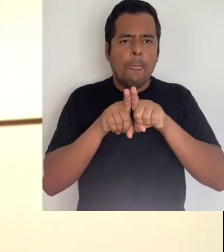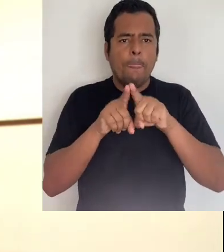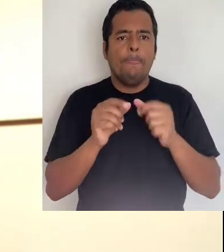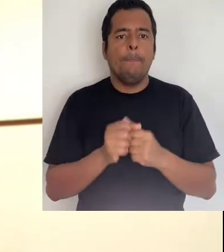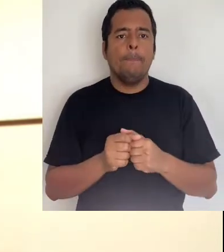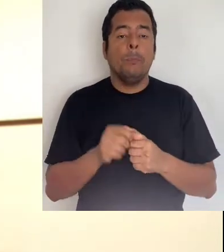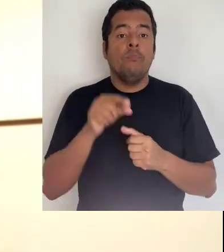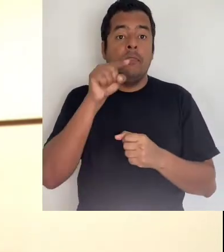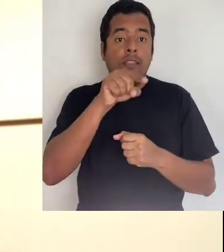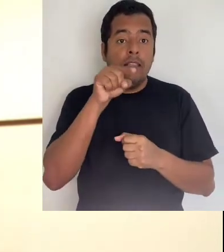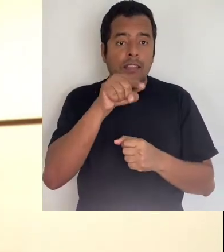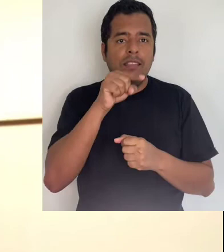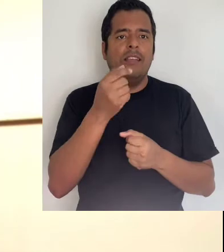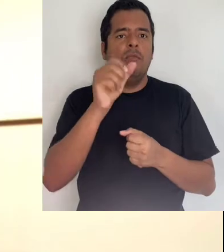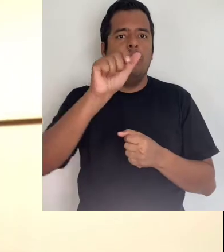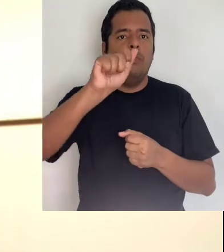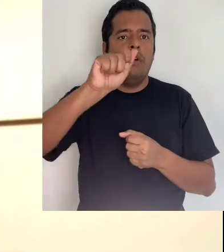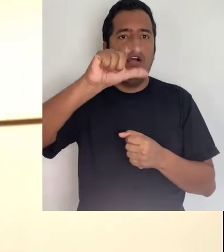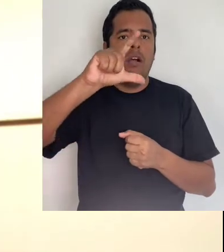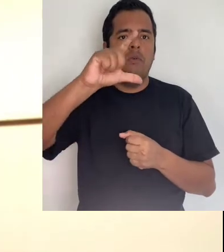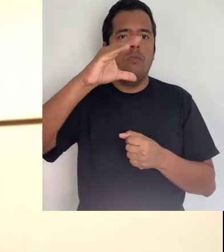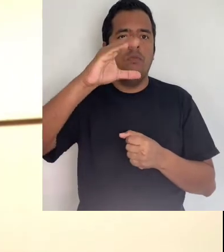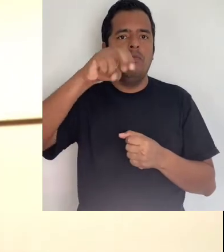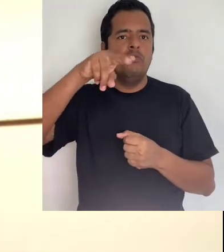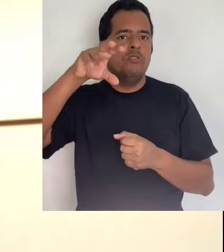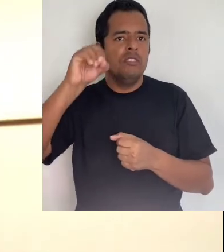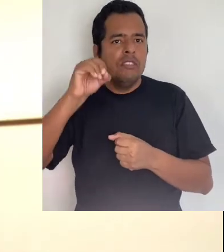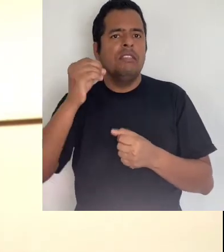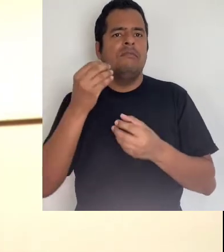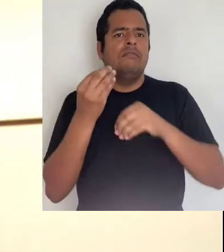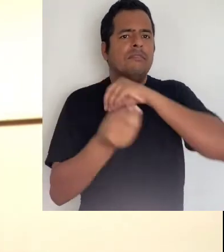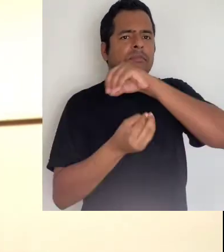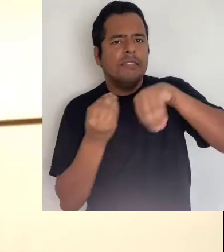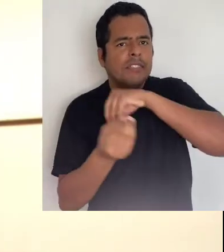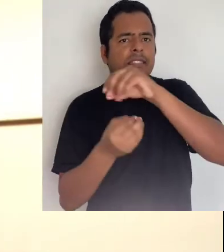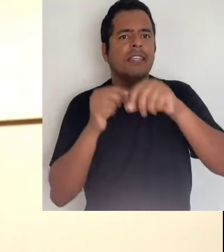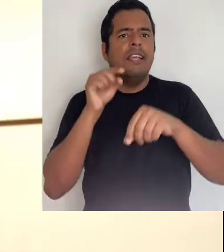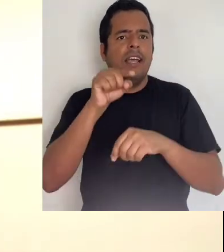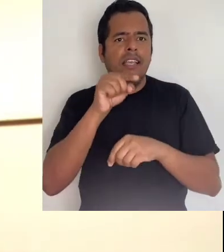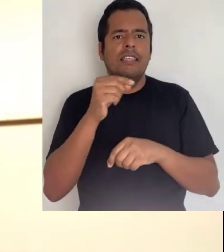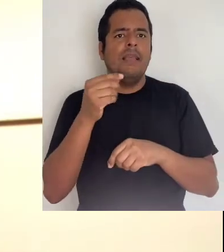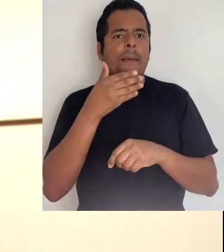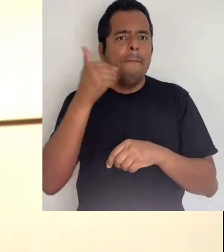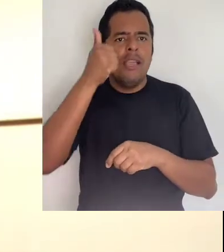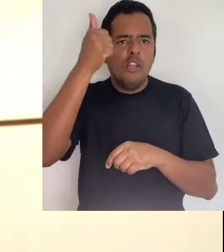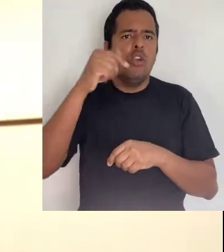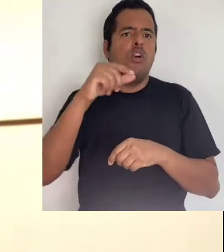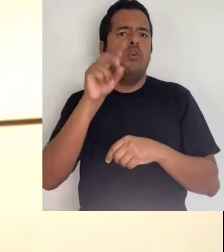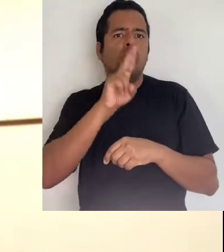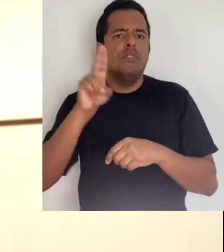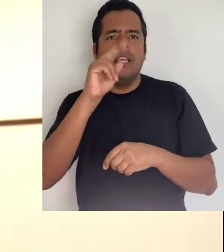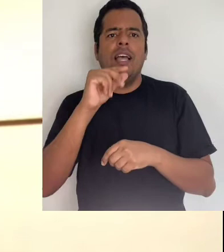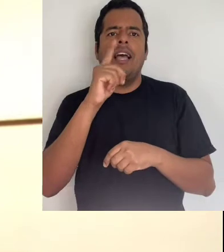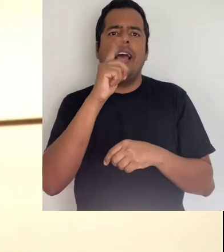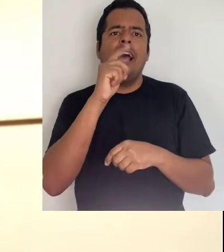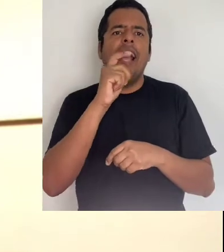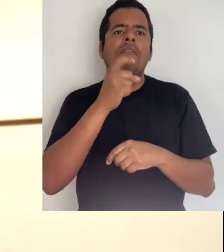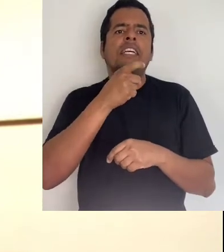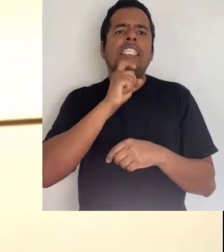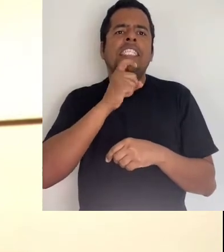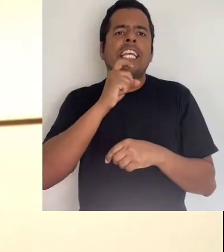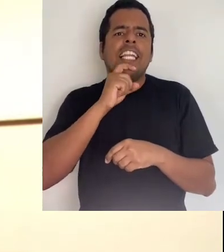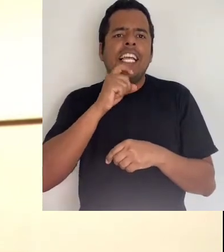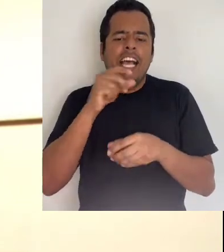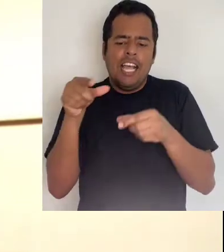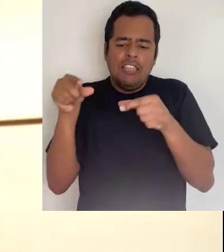destilado, que é o alceno, né? Ele vai ser uma substância bem volátil, então o ideal é que a gente coloque ele em banho